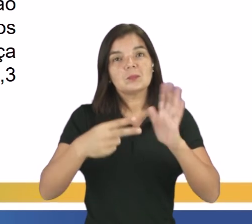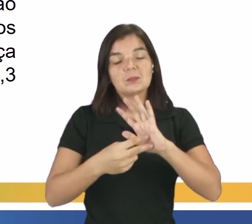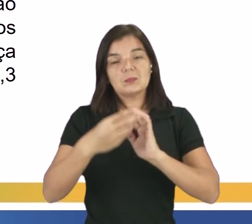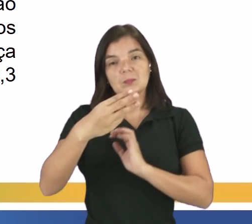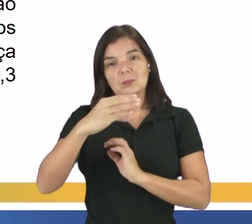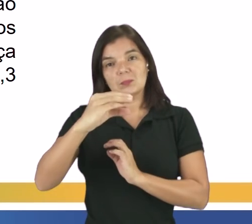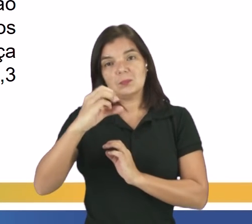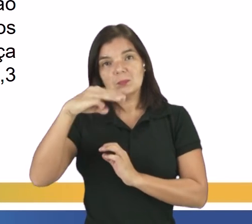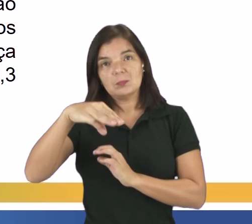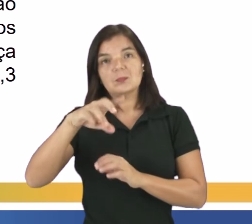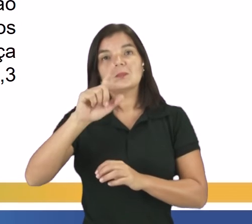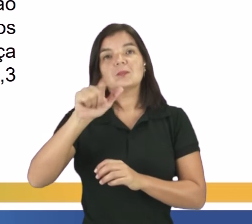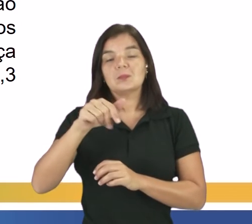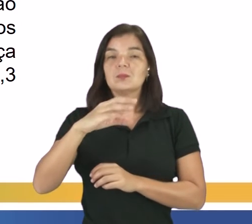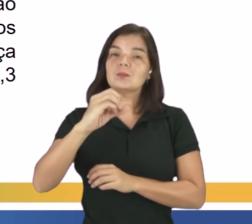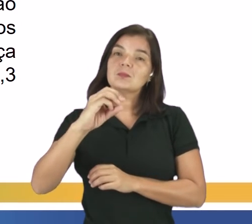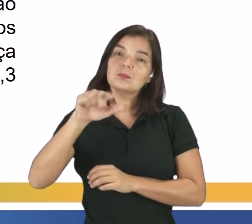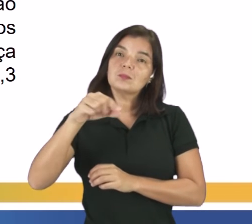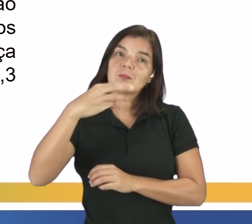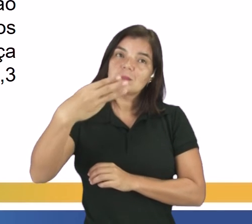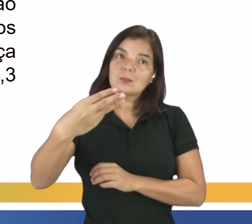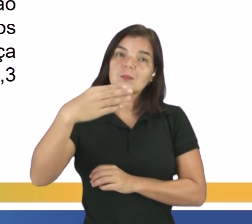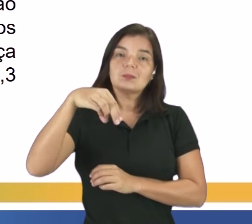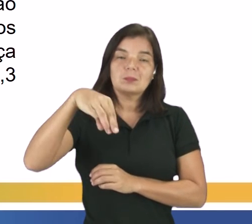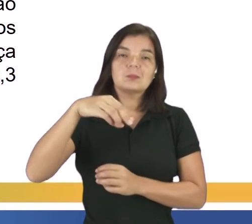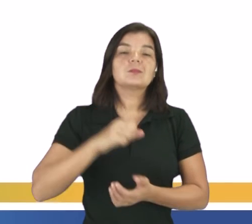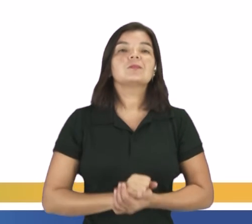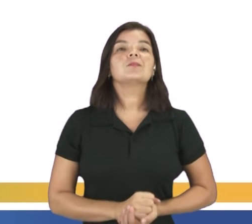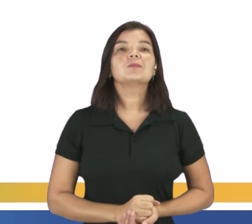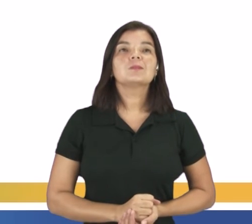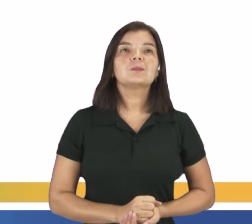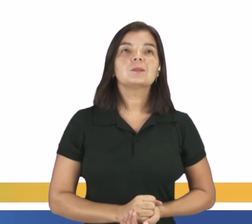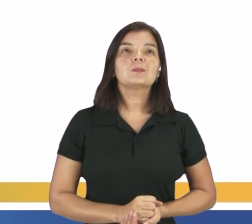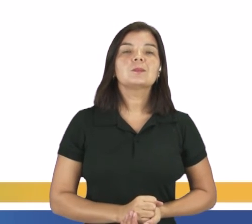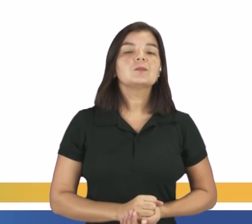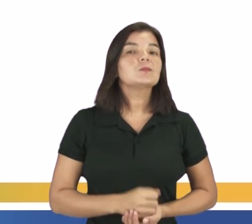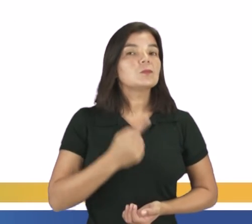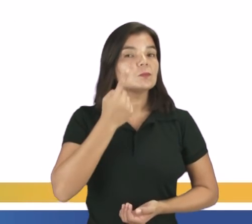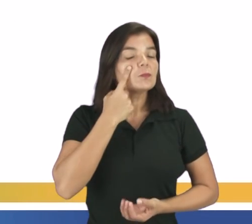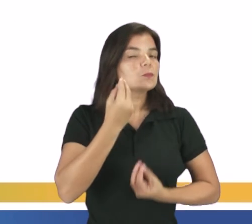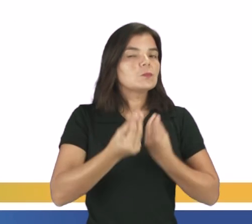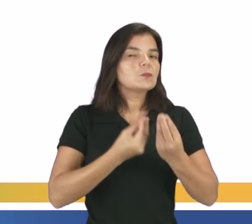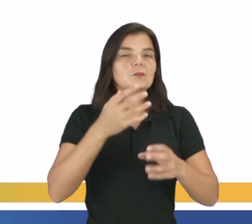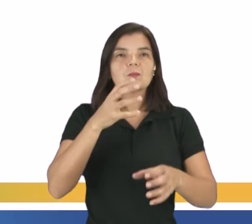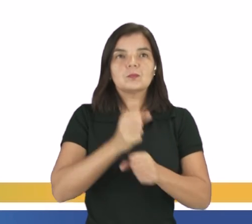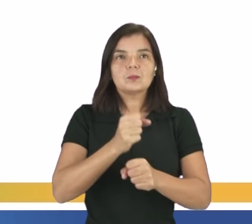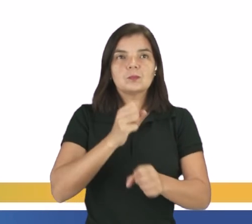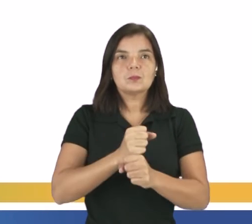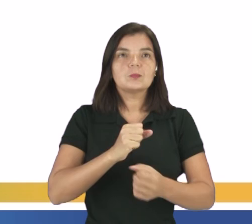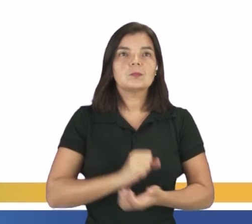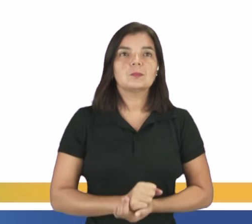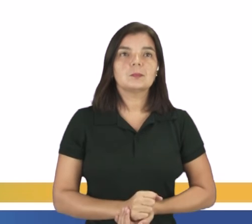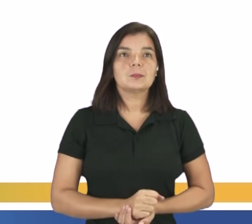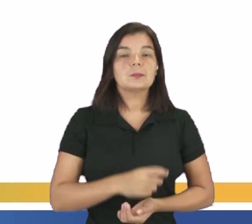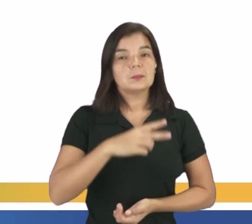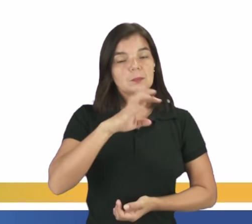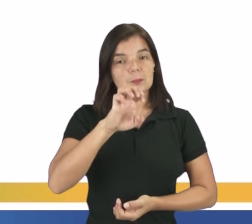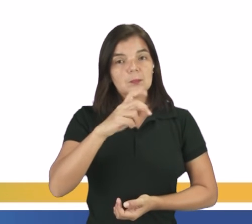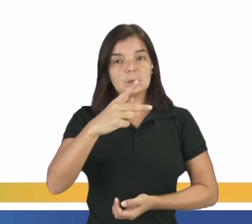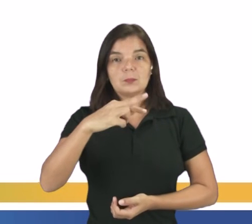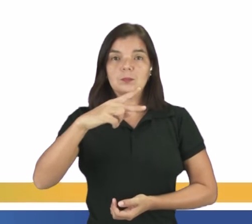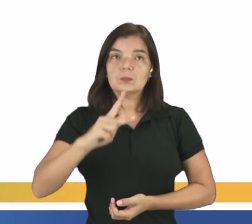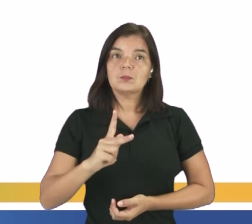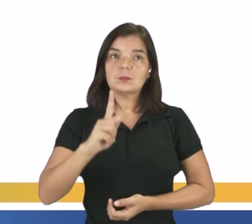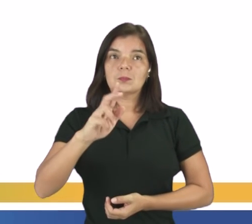portanto, equivale a 30 centímetros ou 0,3 metro. Então, conferindo os cálculos, EP é igual